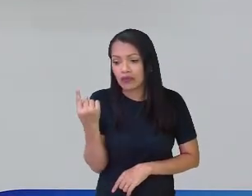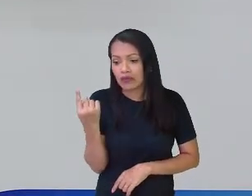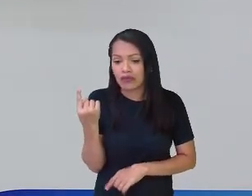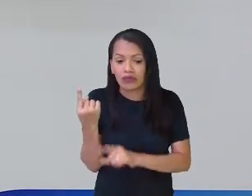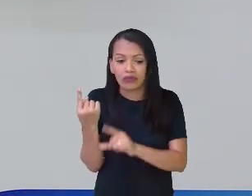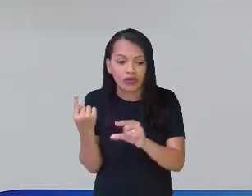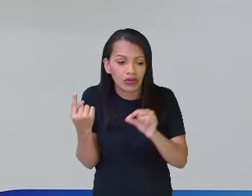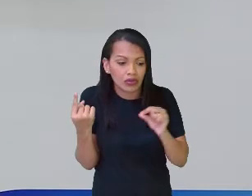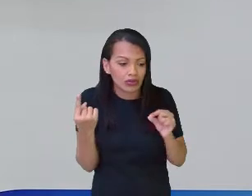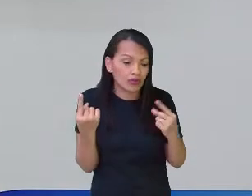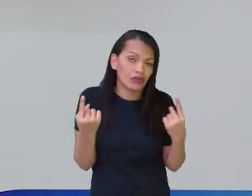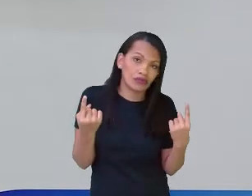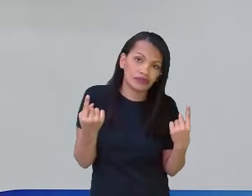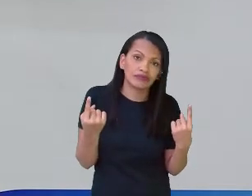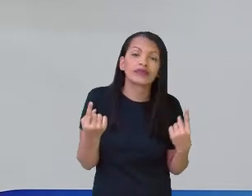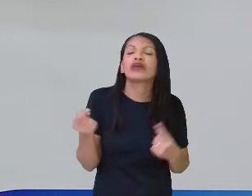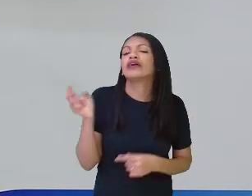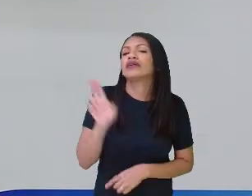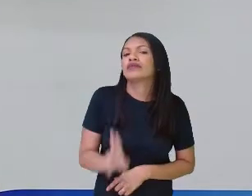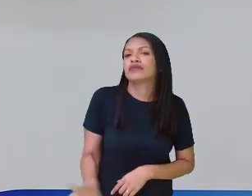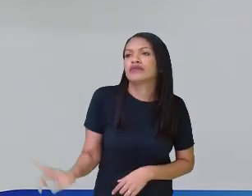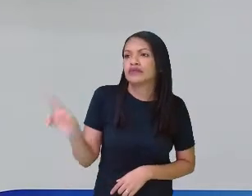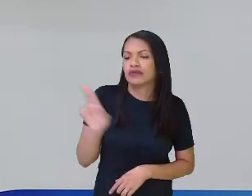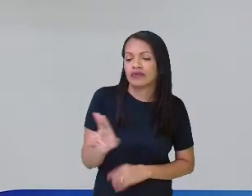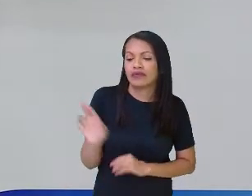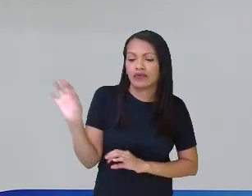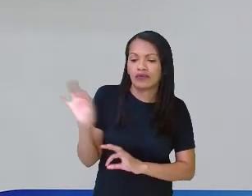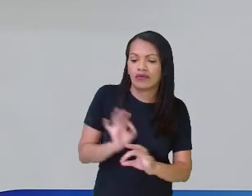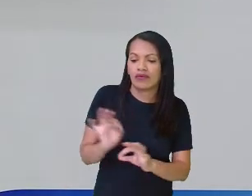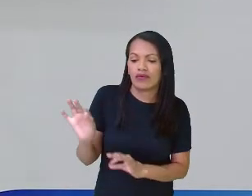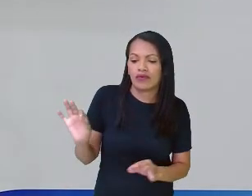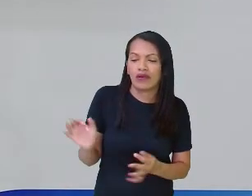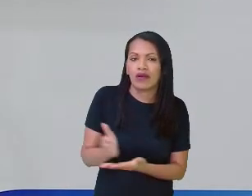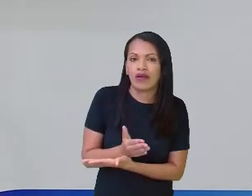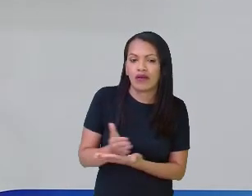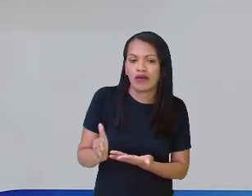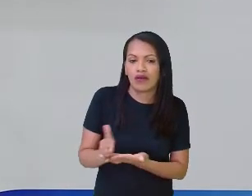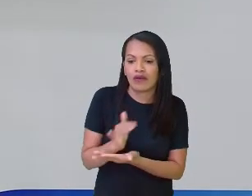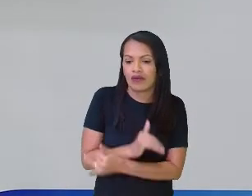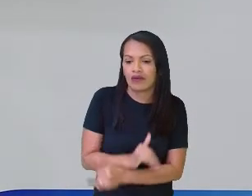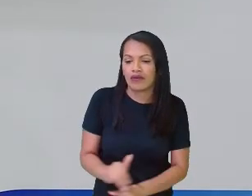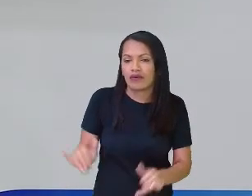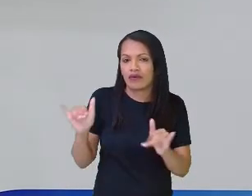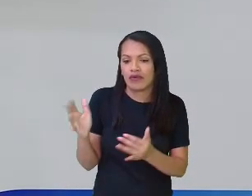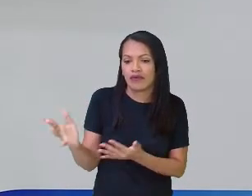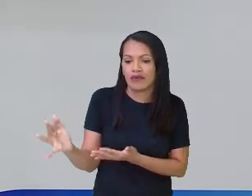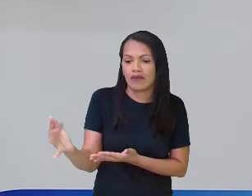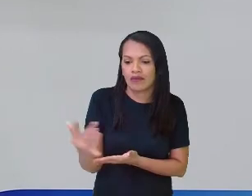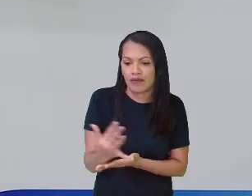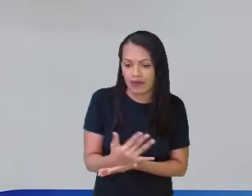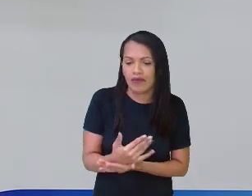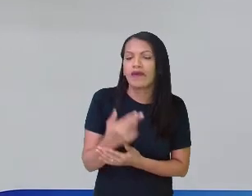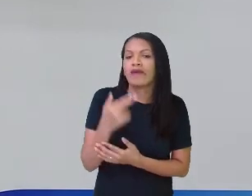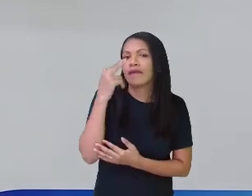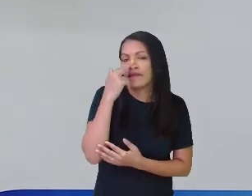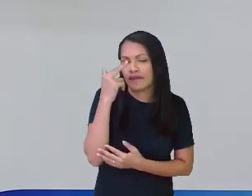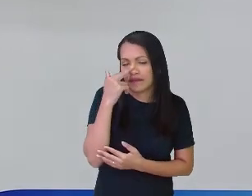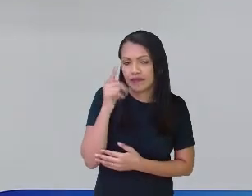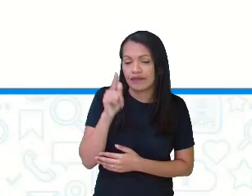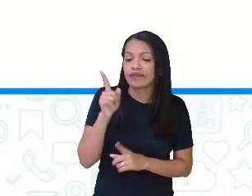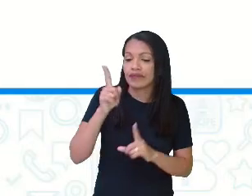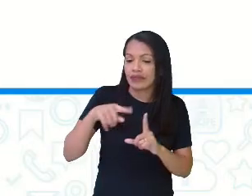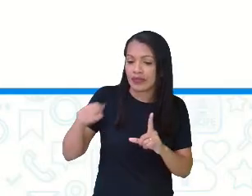outro. As tabelas são usadas para organizar algumas informações ou dados. Da mesma forma que os gráficos,